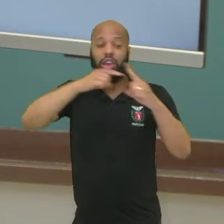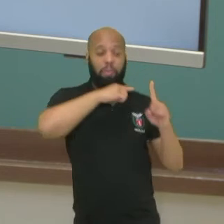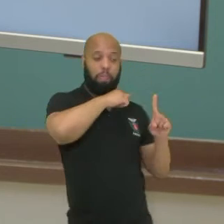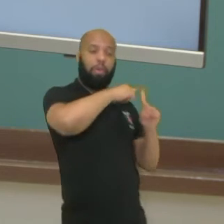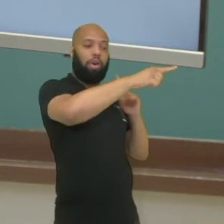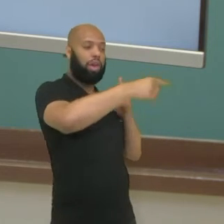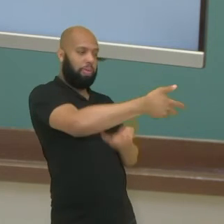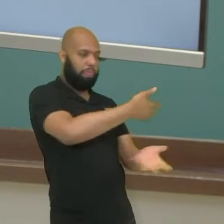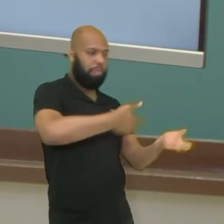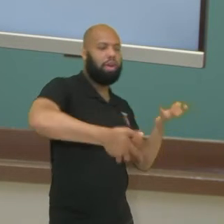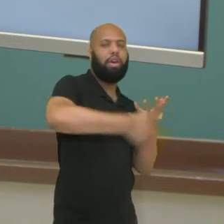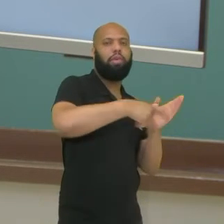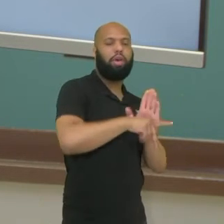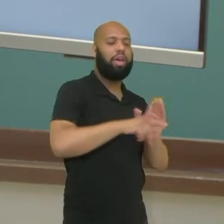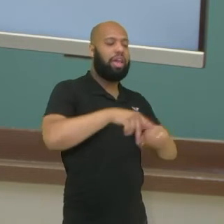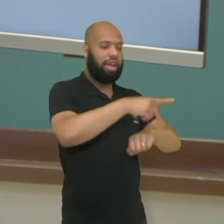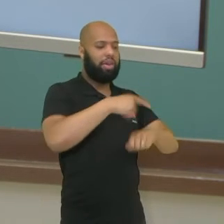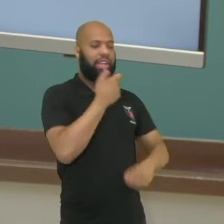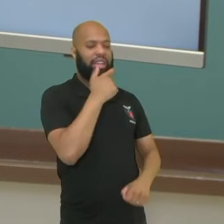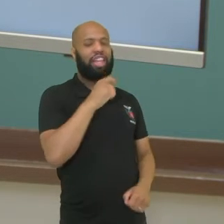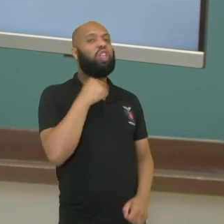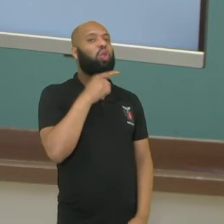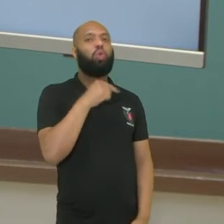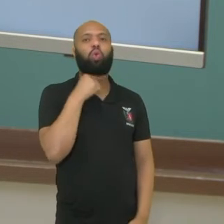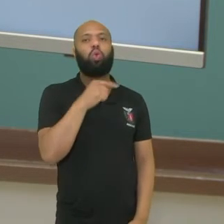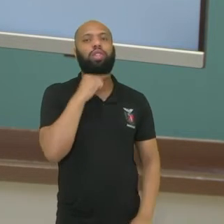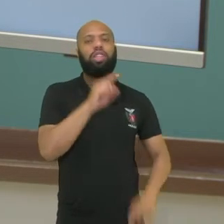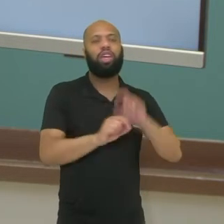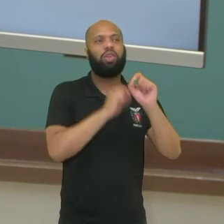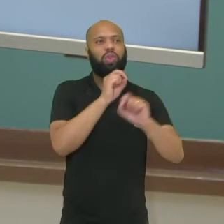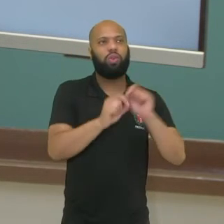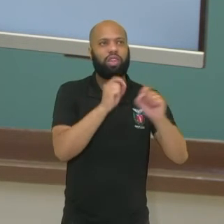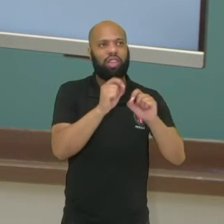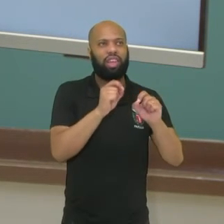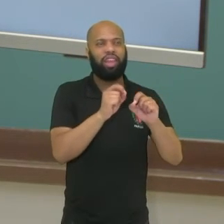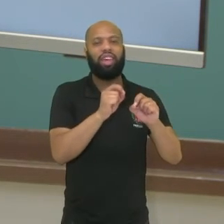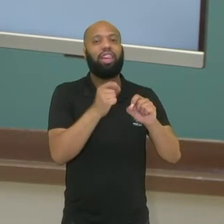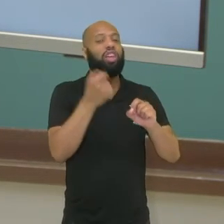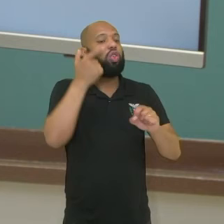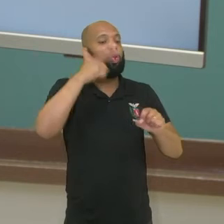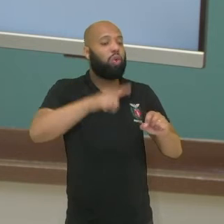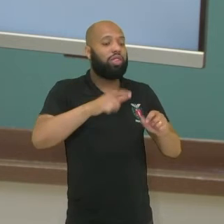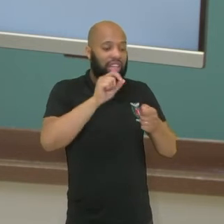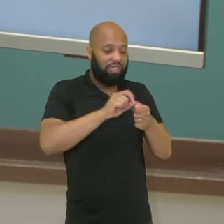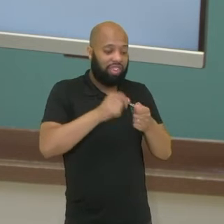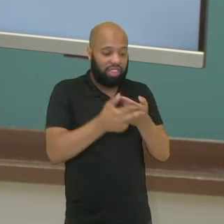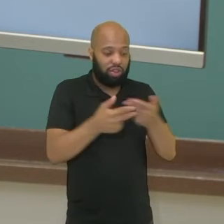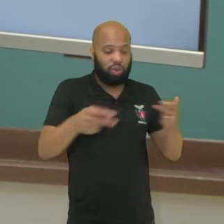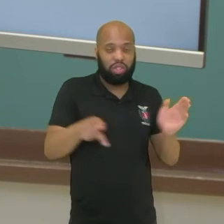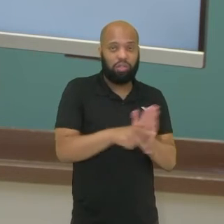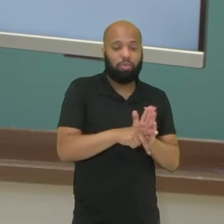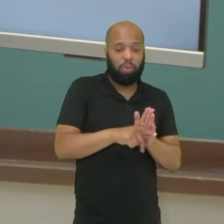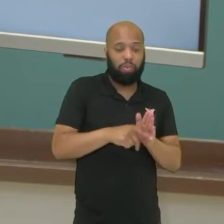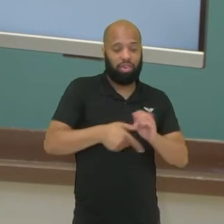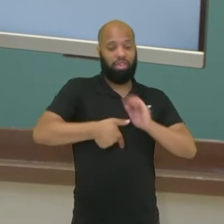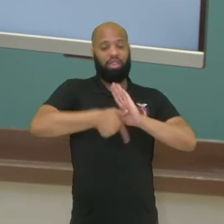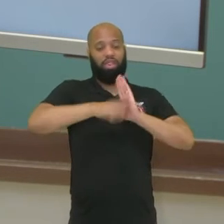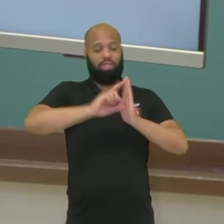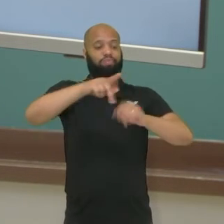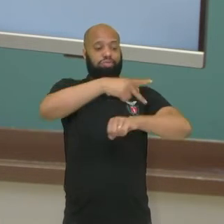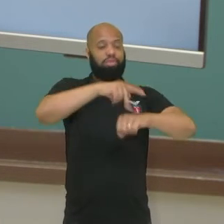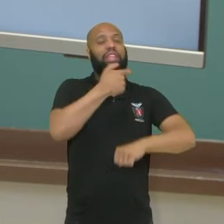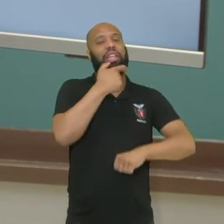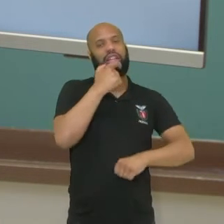não consegue absorver a demanda, né, que a Inglaterra tinha de matéria-prima de produtos agrícolas. Então,